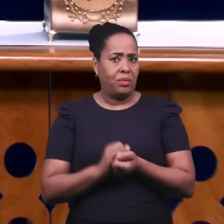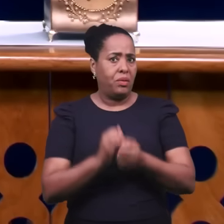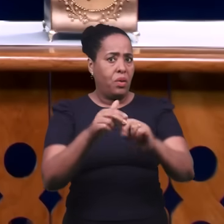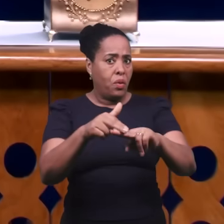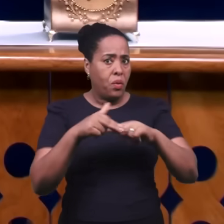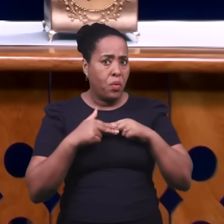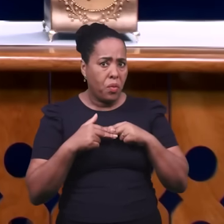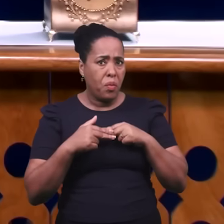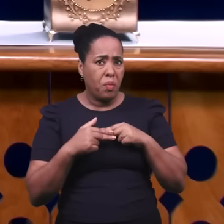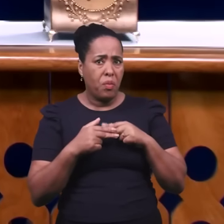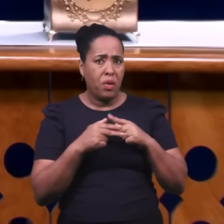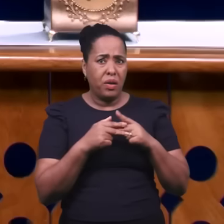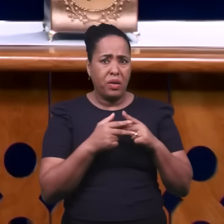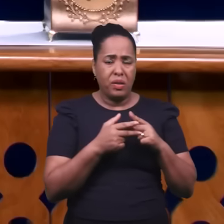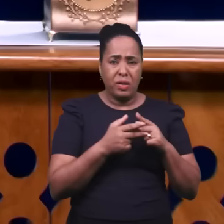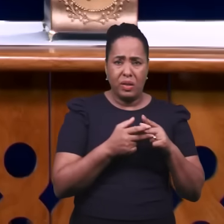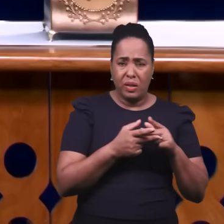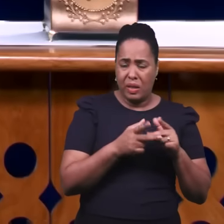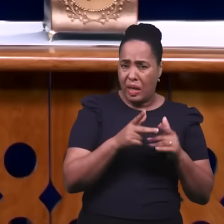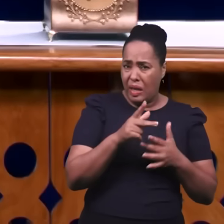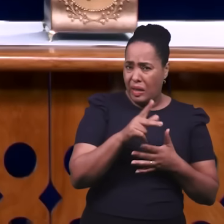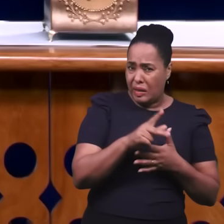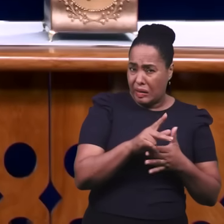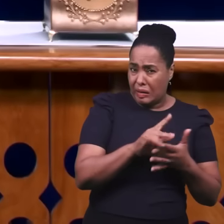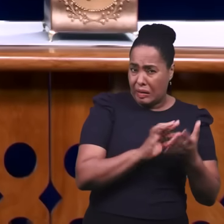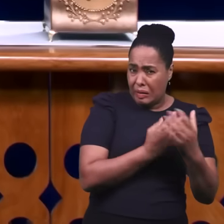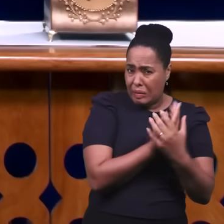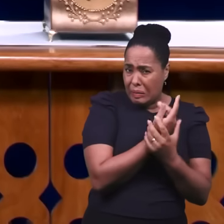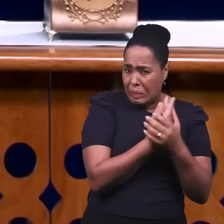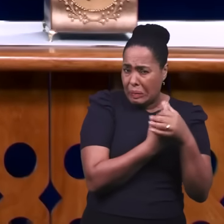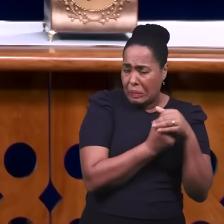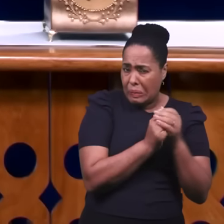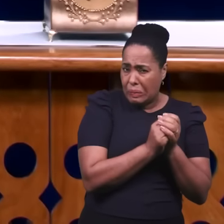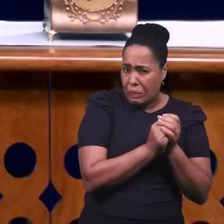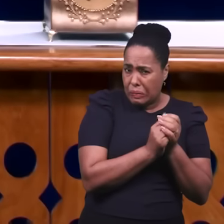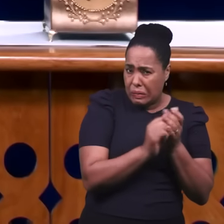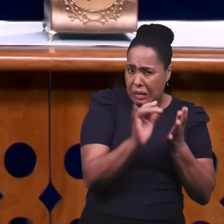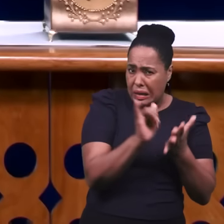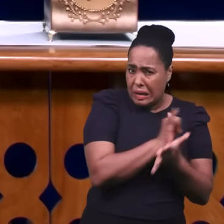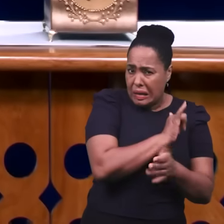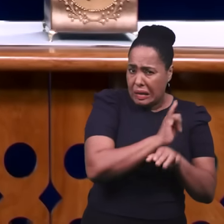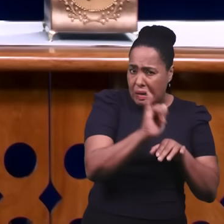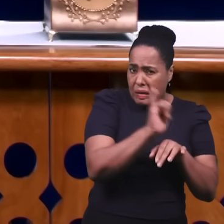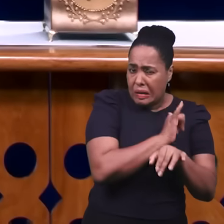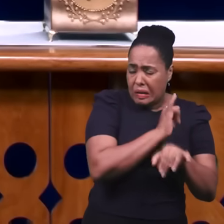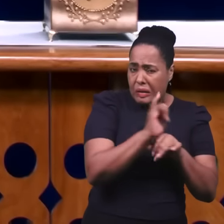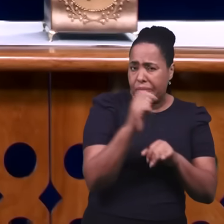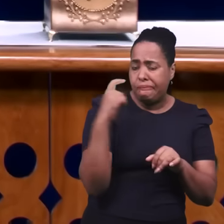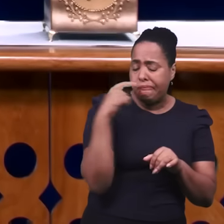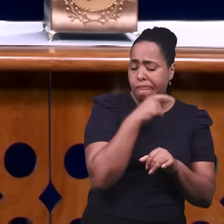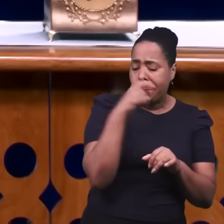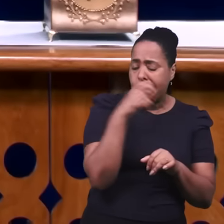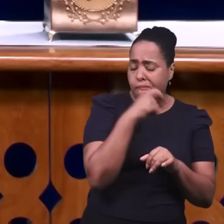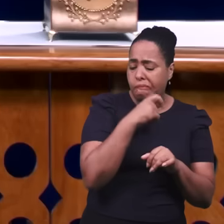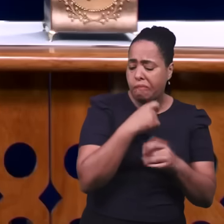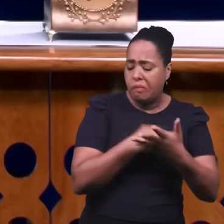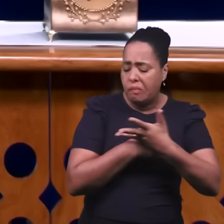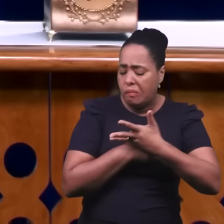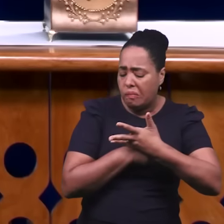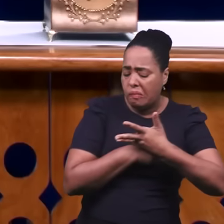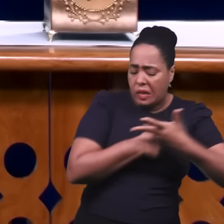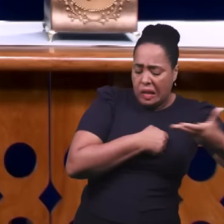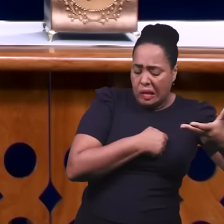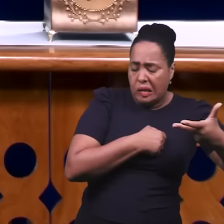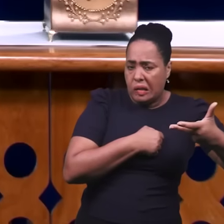tantos laços, tantas armadilhas, tantas mentiras para engaiolar, aprisionar